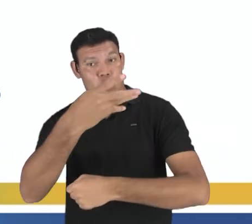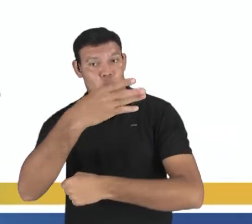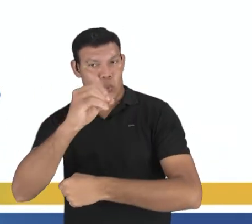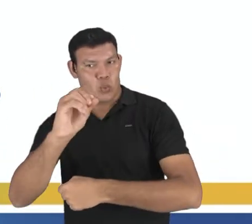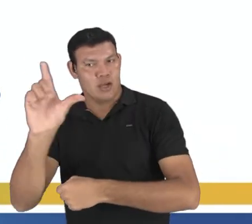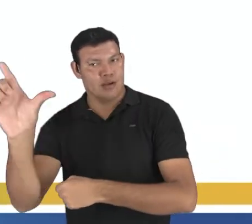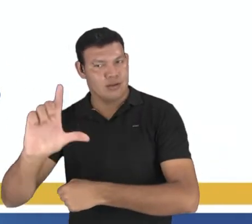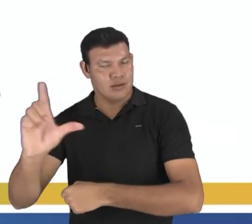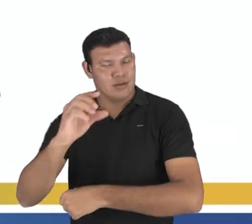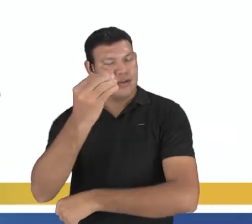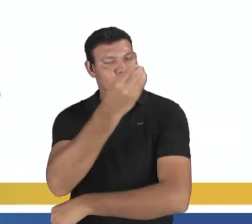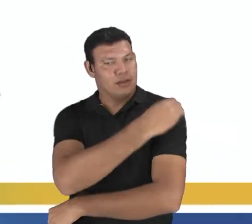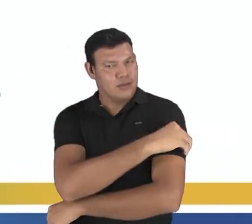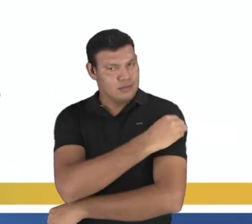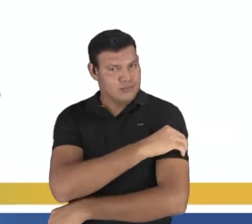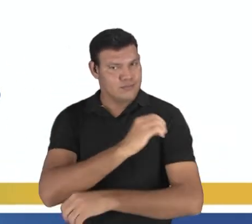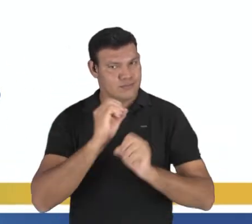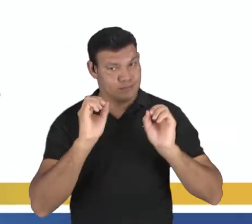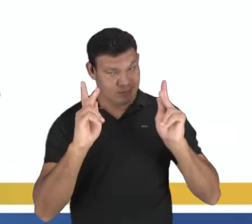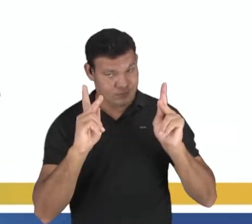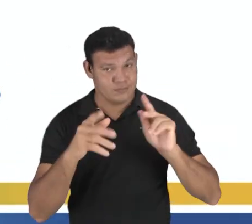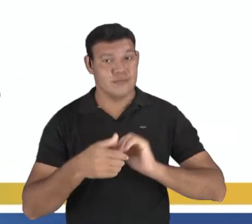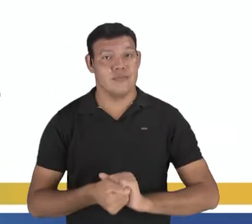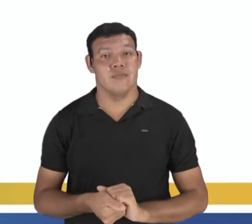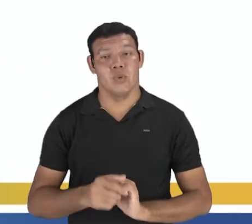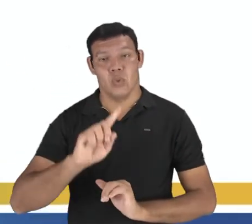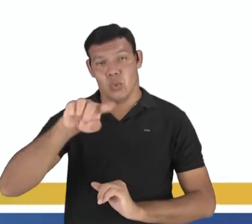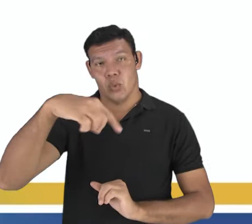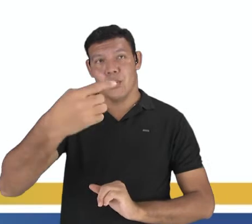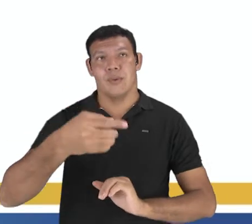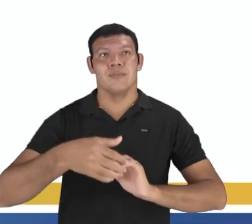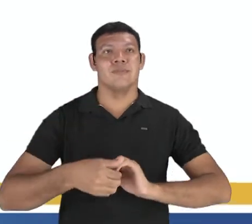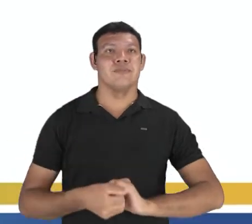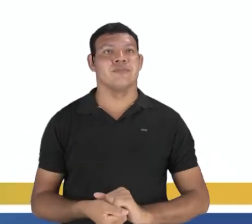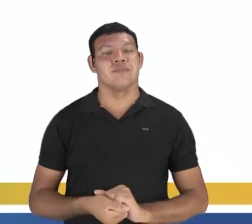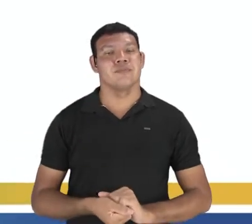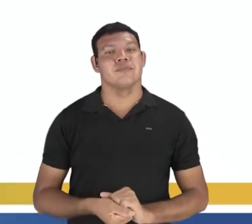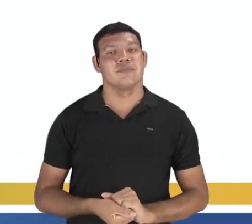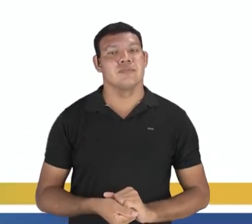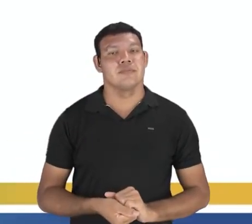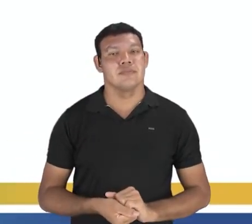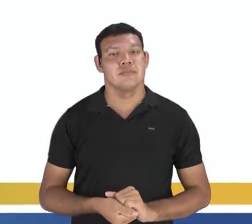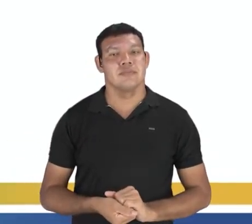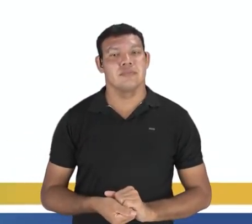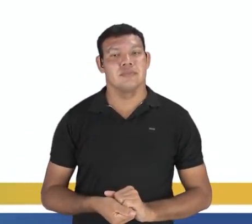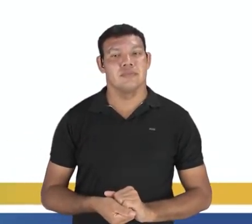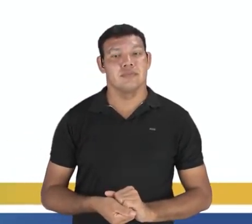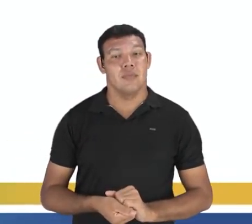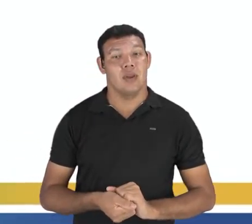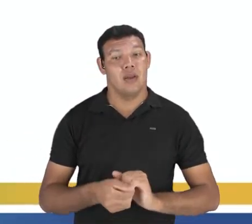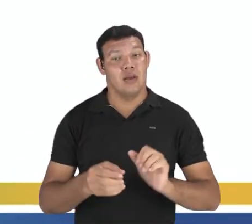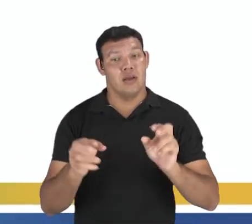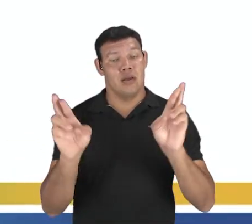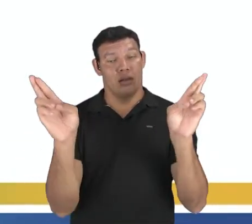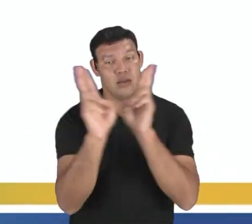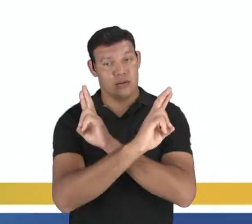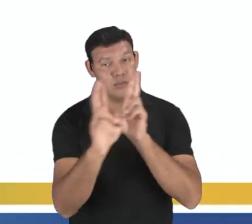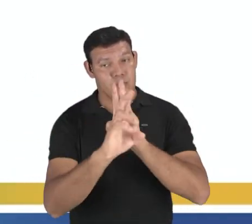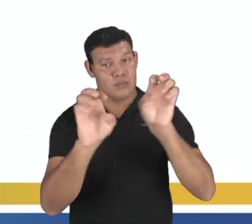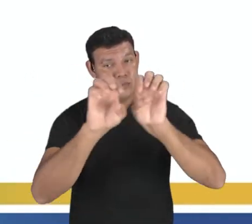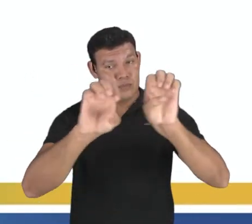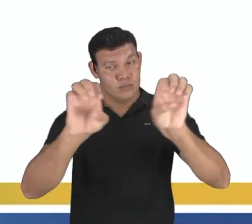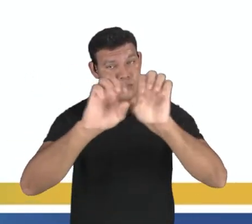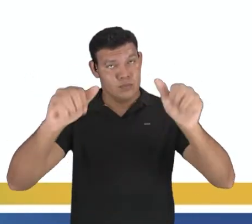álcool. Tudo bem até aqui? Vamos a mais uma situação agora envolvendo a equação do primeiro grau. Então, nesse